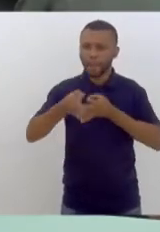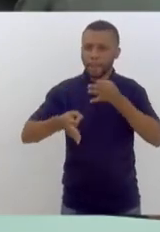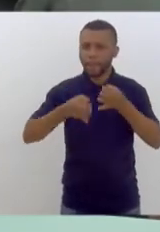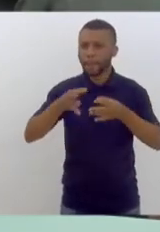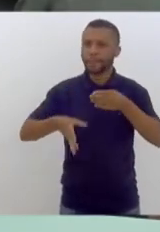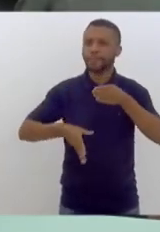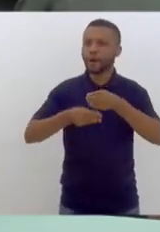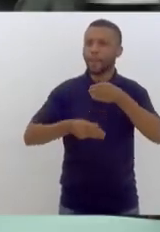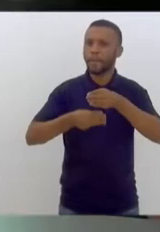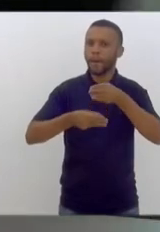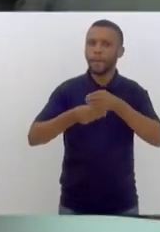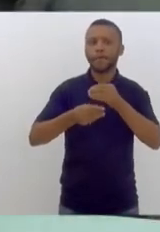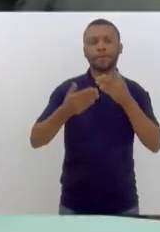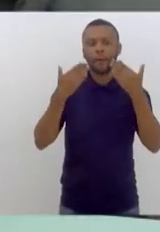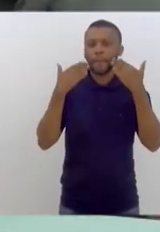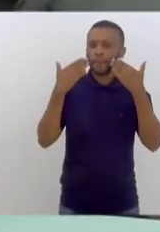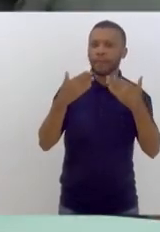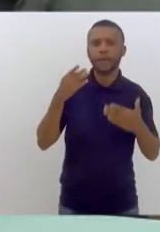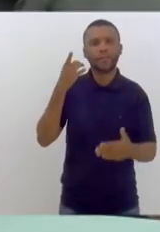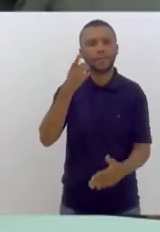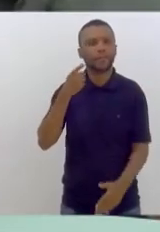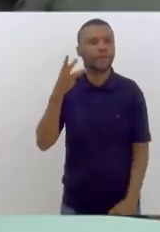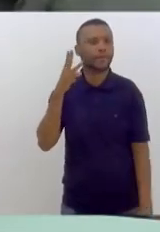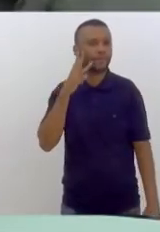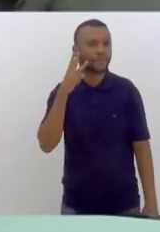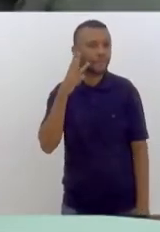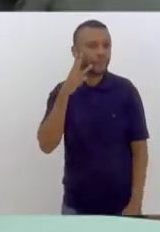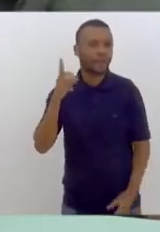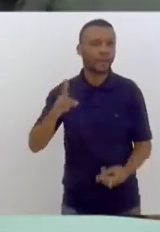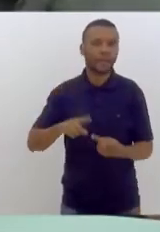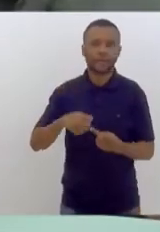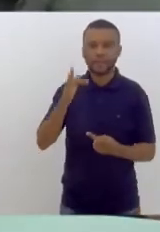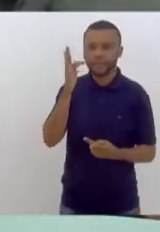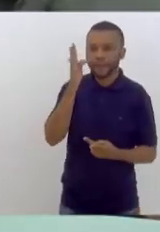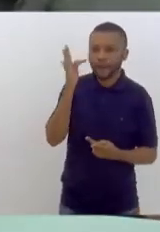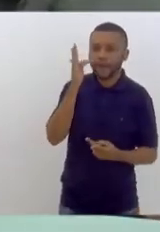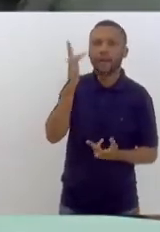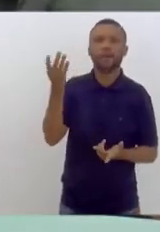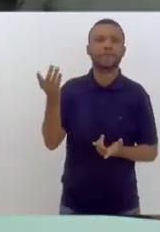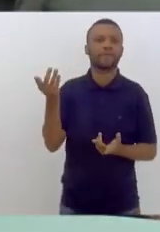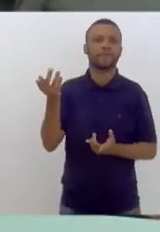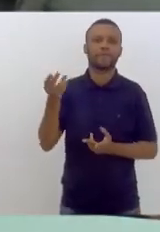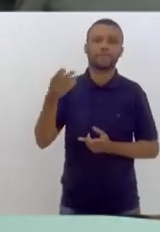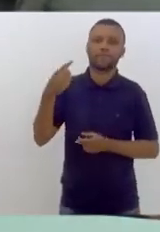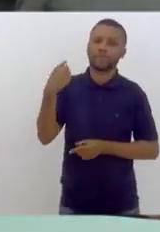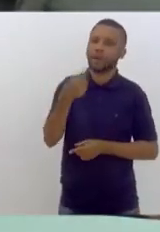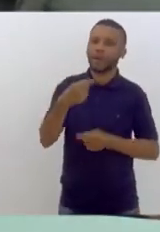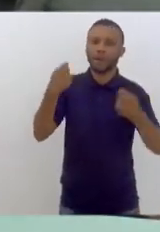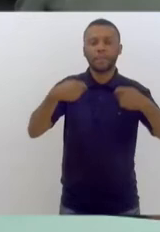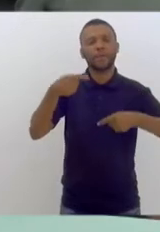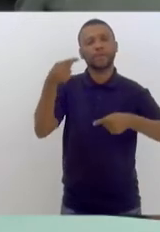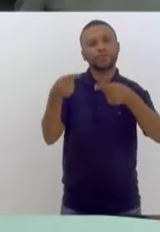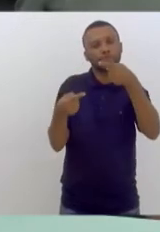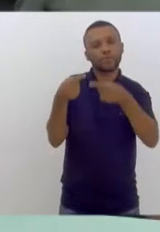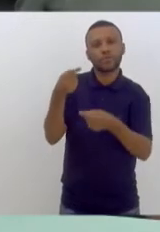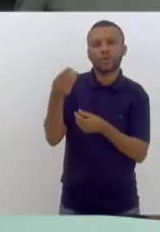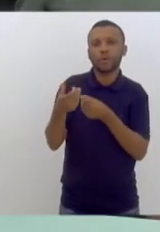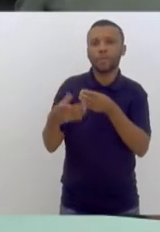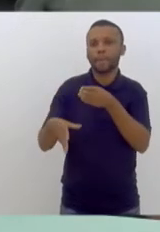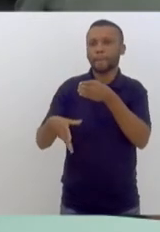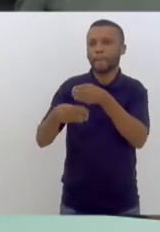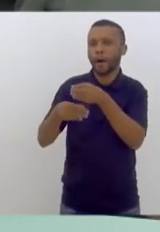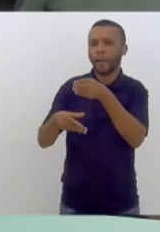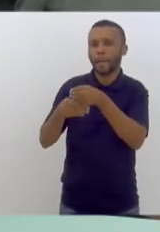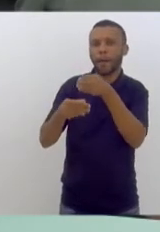deputado Valdec, pelo deputado Serafini. E acredito que a gente teria que discutir sobre como compor e aglutinar, né, nesse